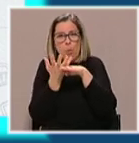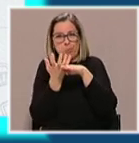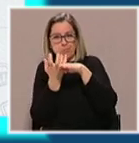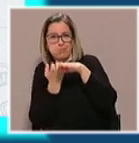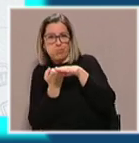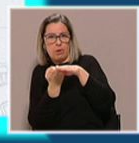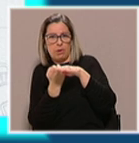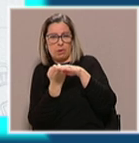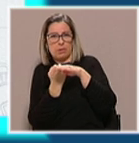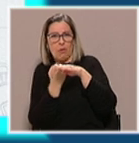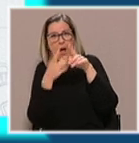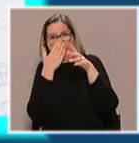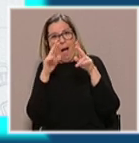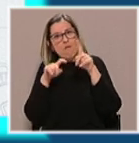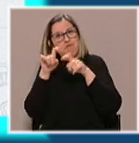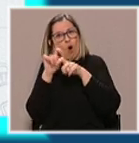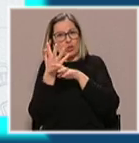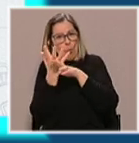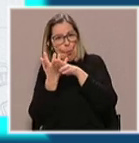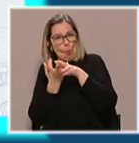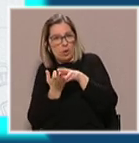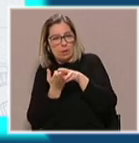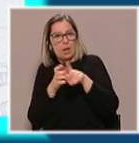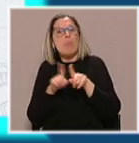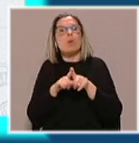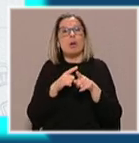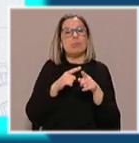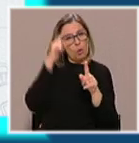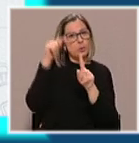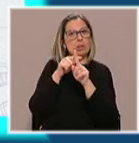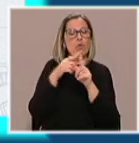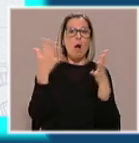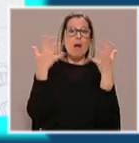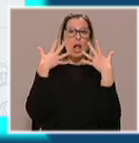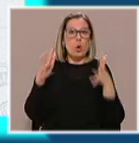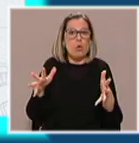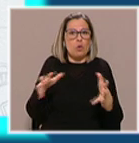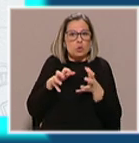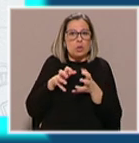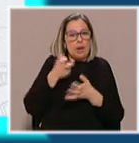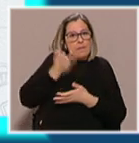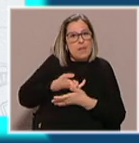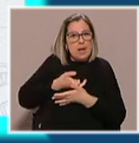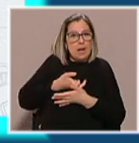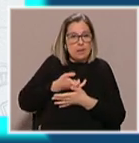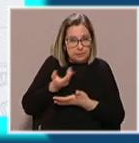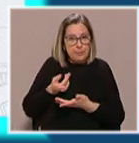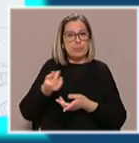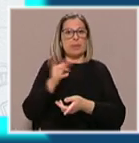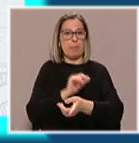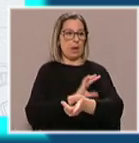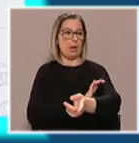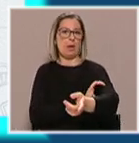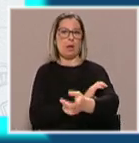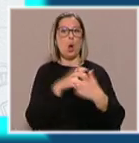com isto, reter o calor. Para além disso, assiste-se também à ereção dos músculos